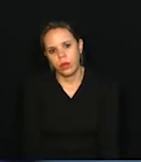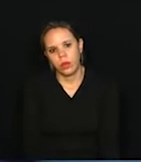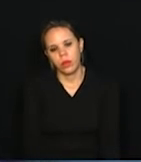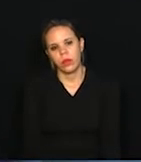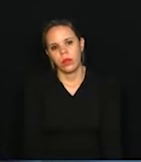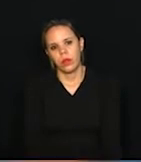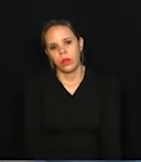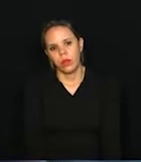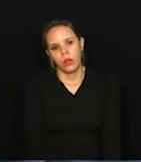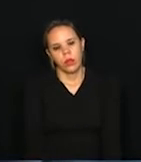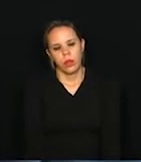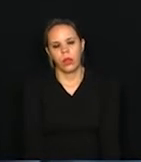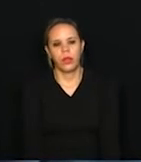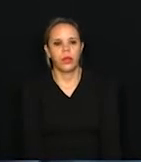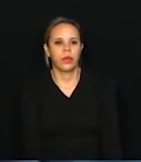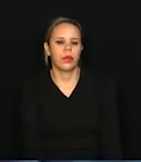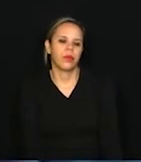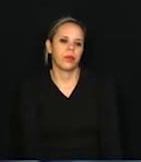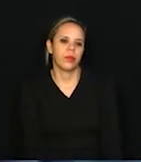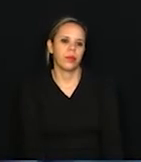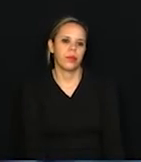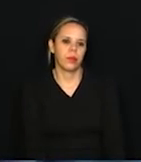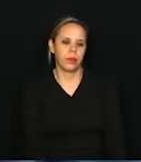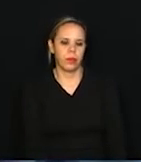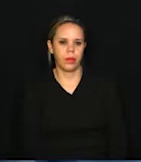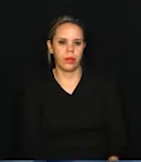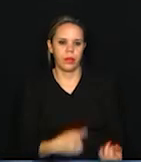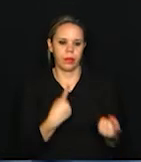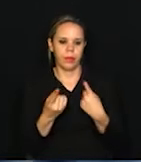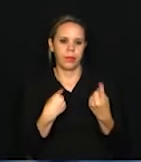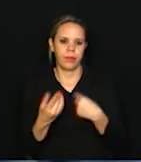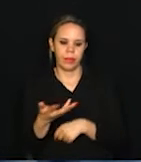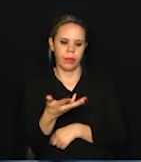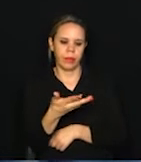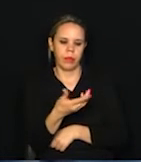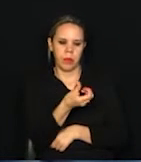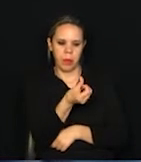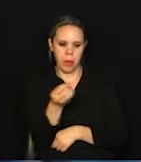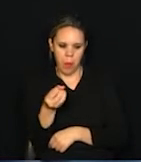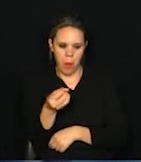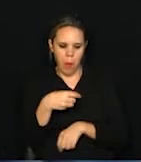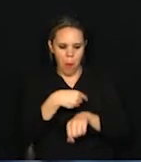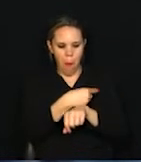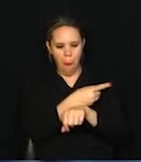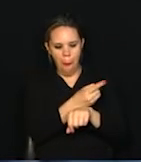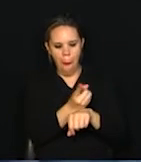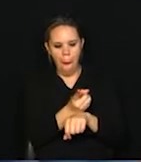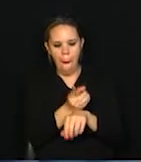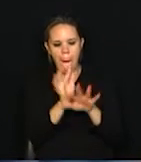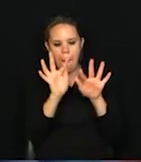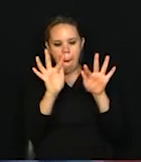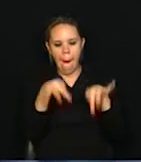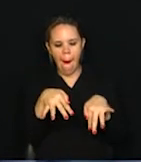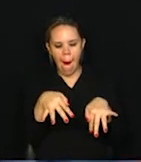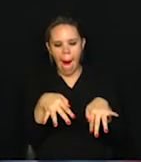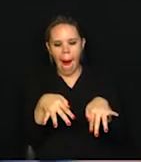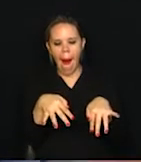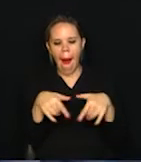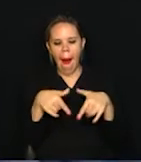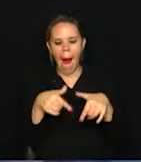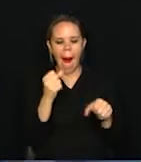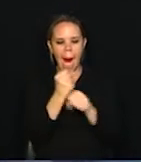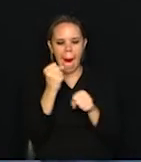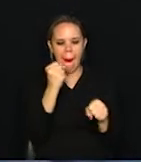Rodrigo, ela era a velocidade de 60 por hora. Ao final dos trabalhos,